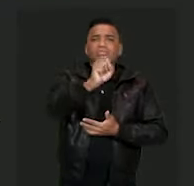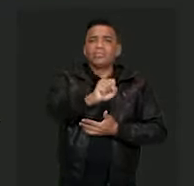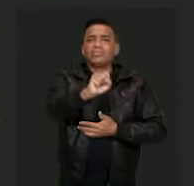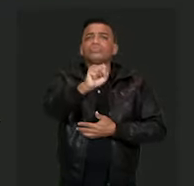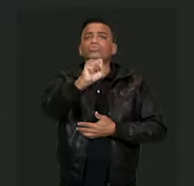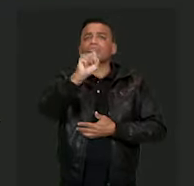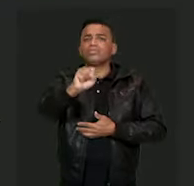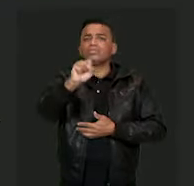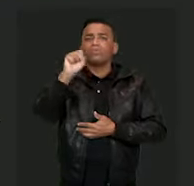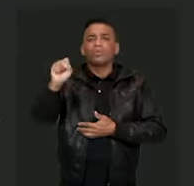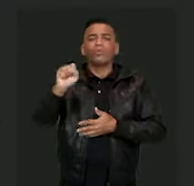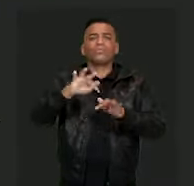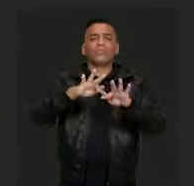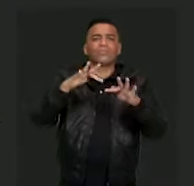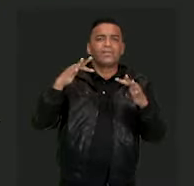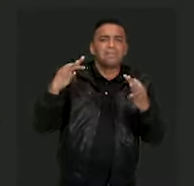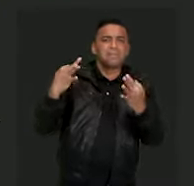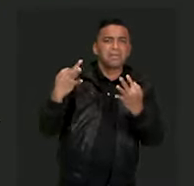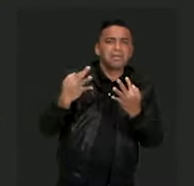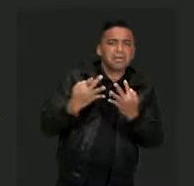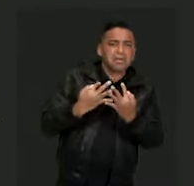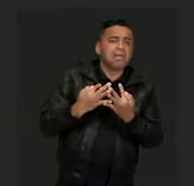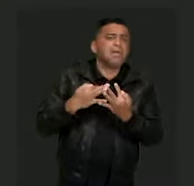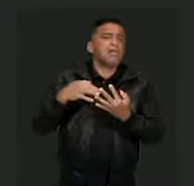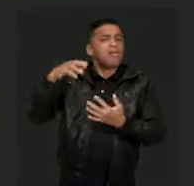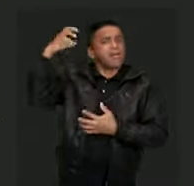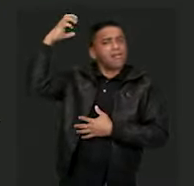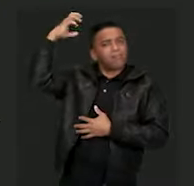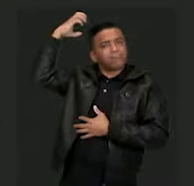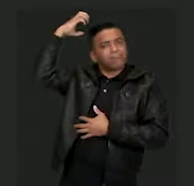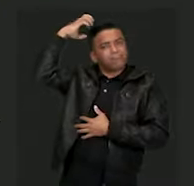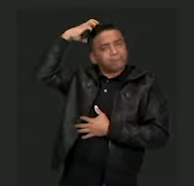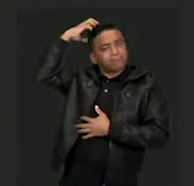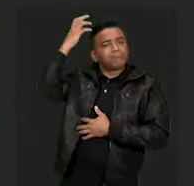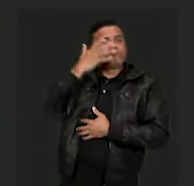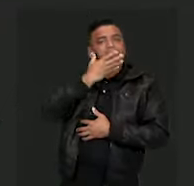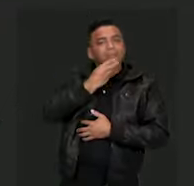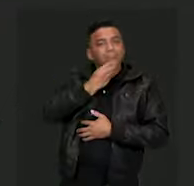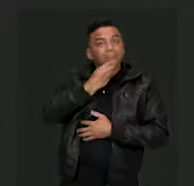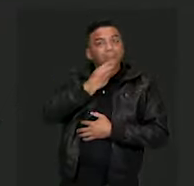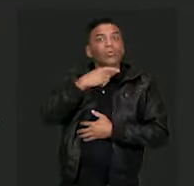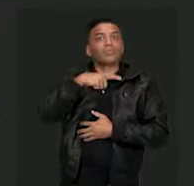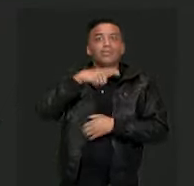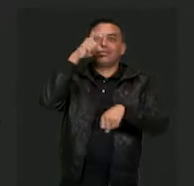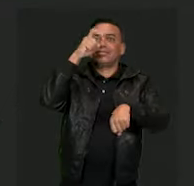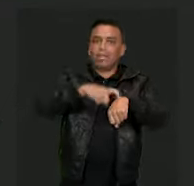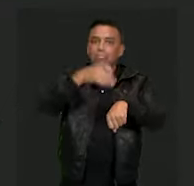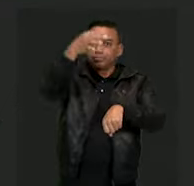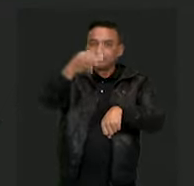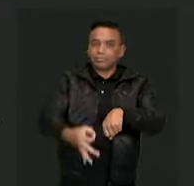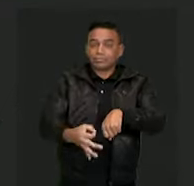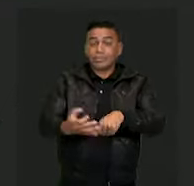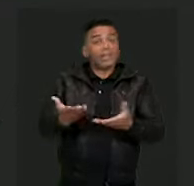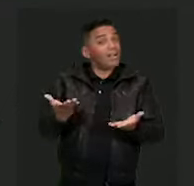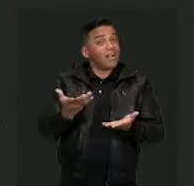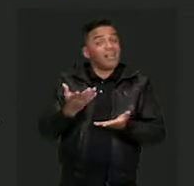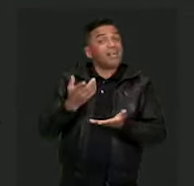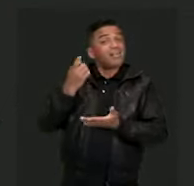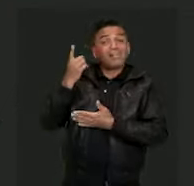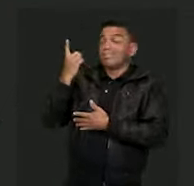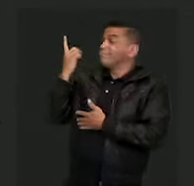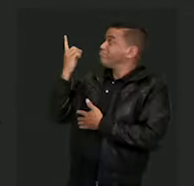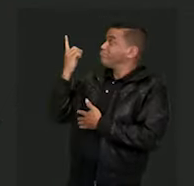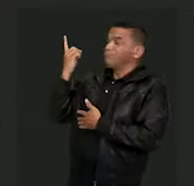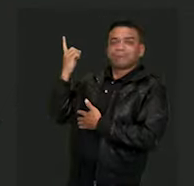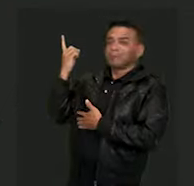1888, a família real. Então, quer dizer, lá tem uma temporalidade definida. Aqui é difusa, para que